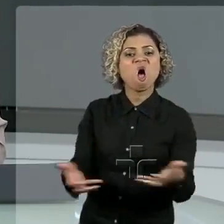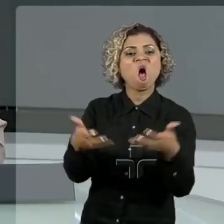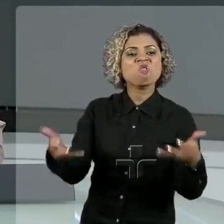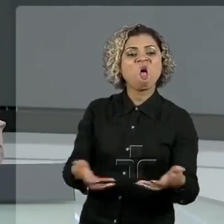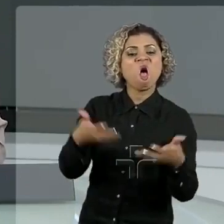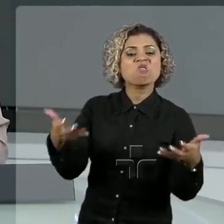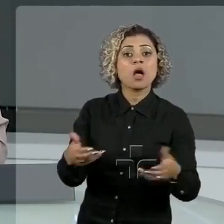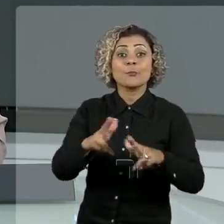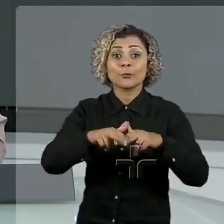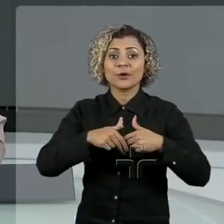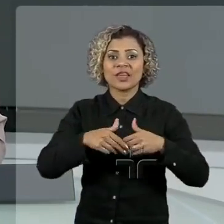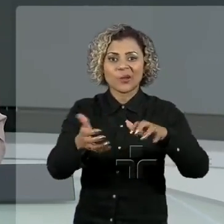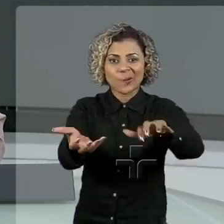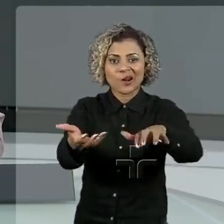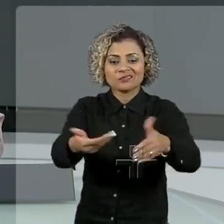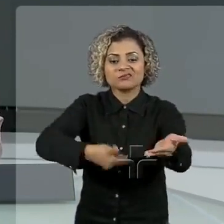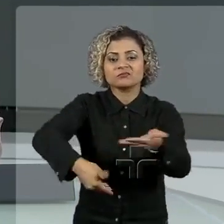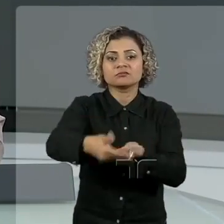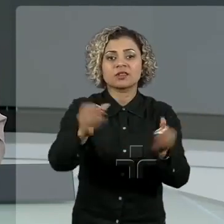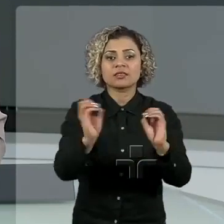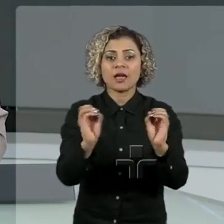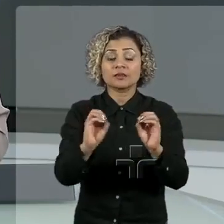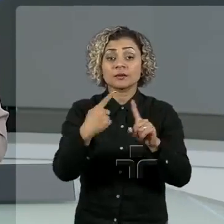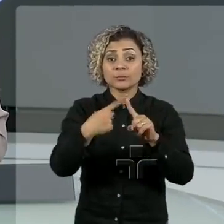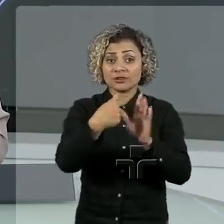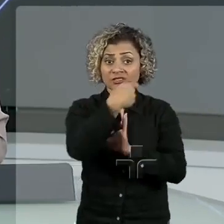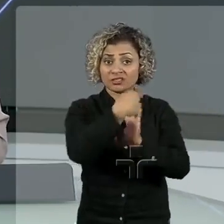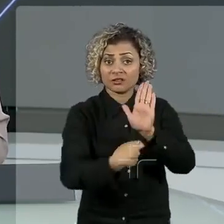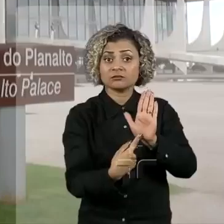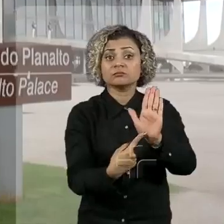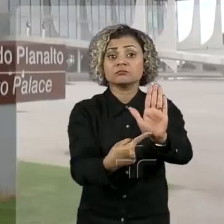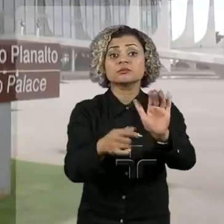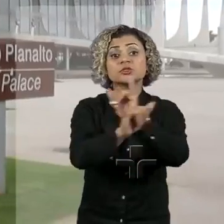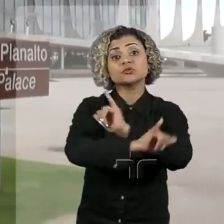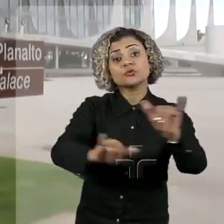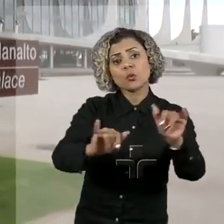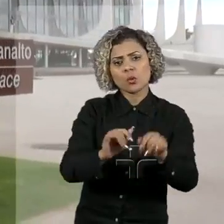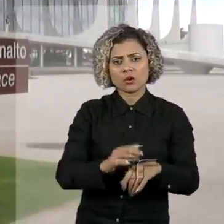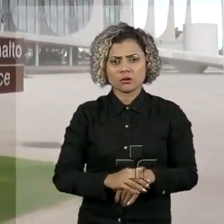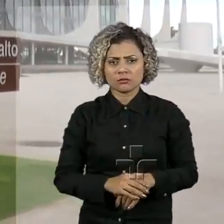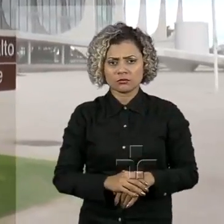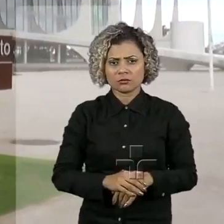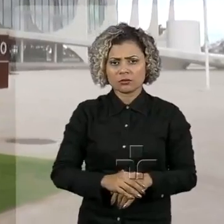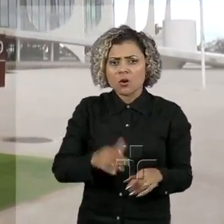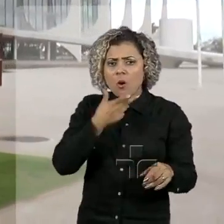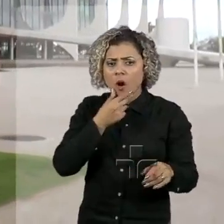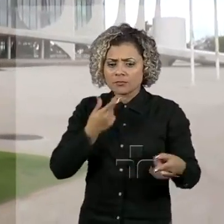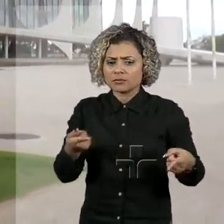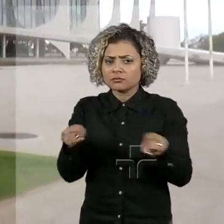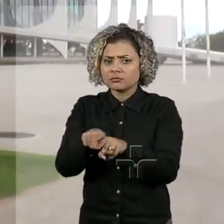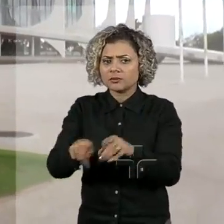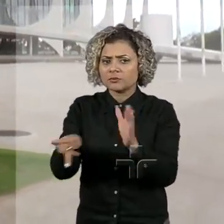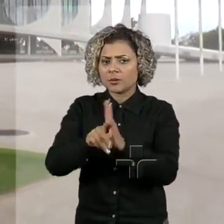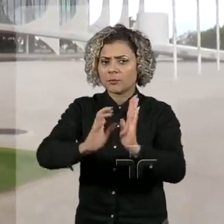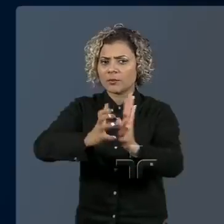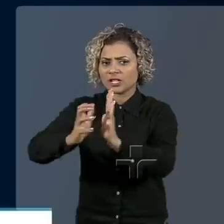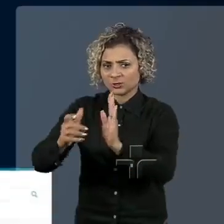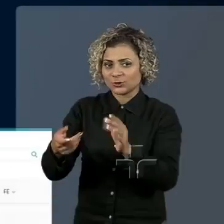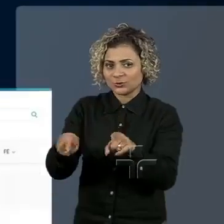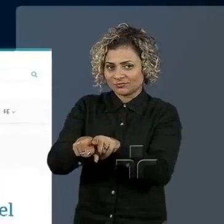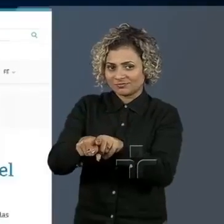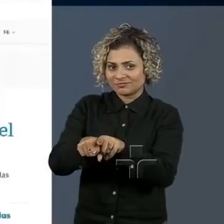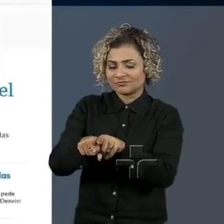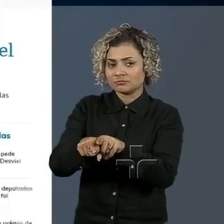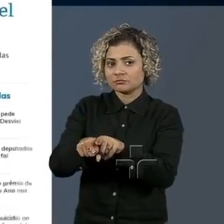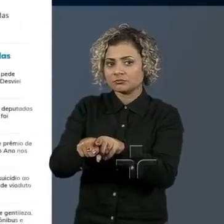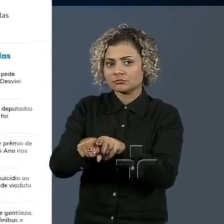relação com o Congresso ao divulgar o texto de um simpatizante. Escrito por um filiado a um partido aliado do governo, um